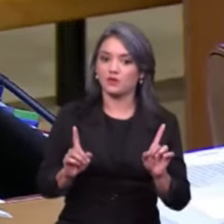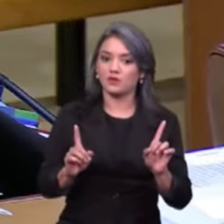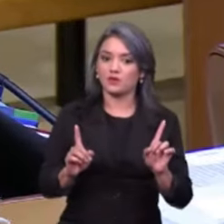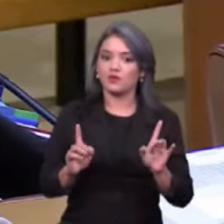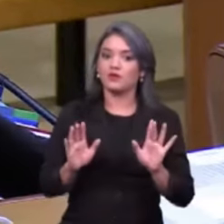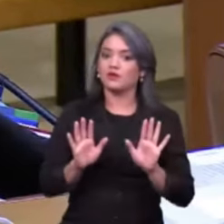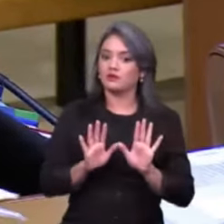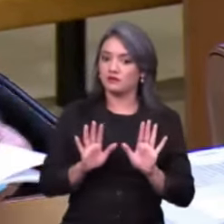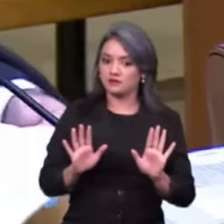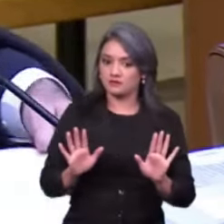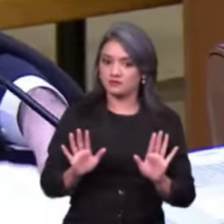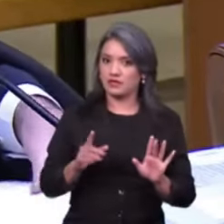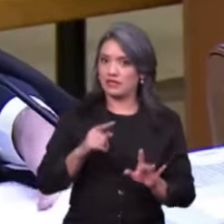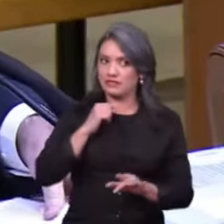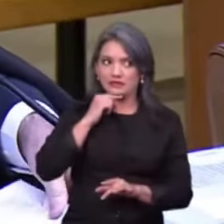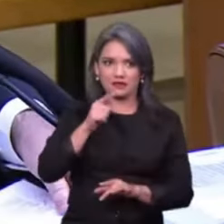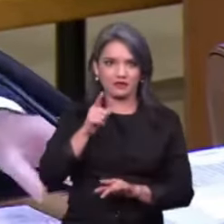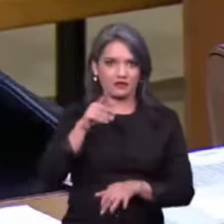Até aí ninguém está votando.